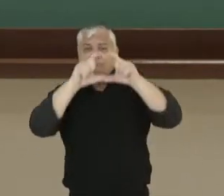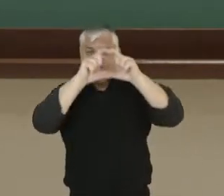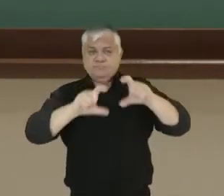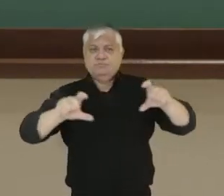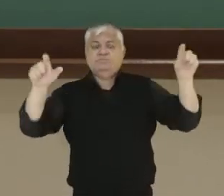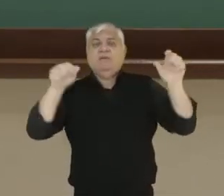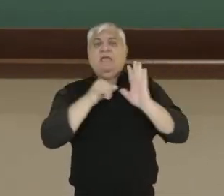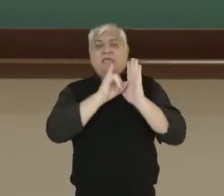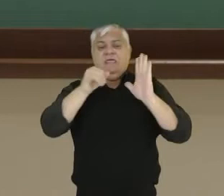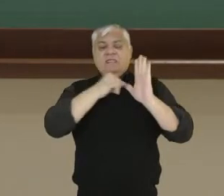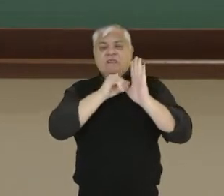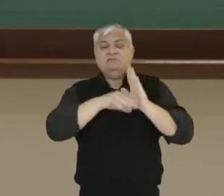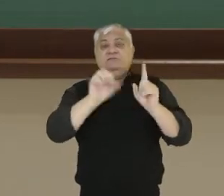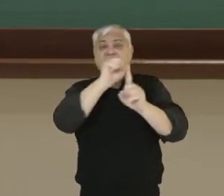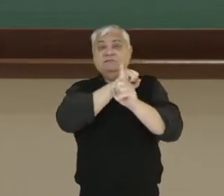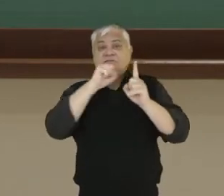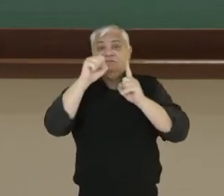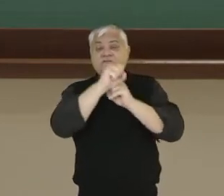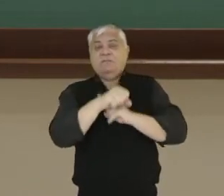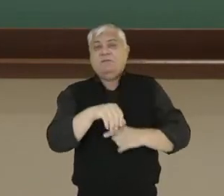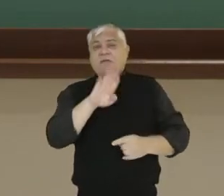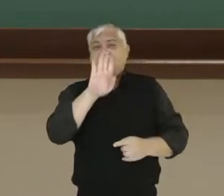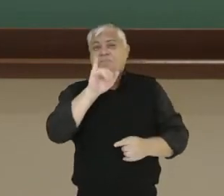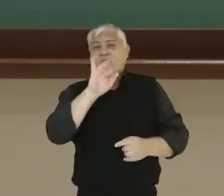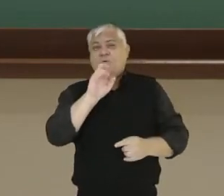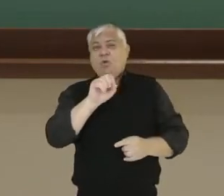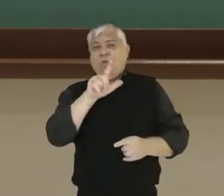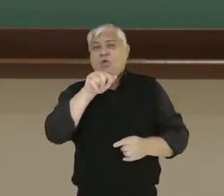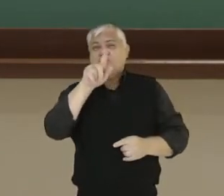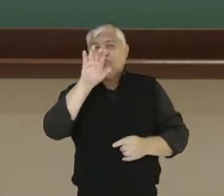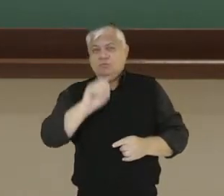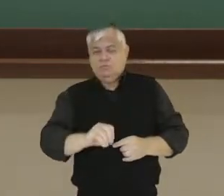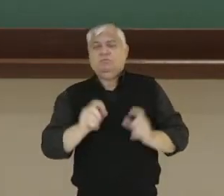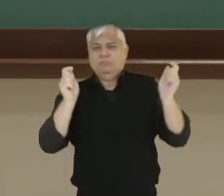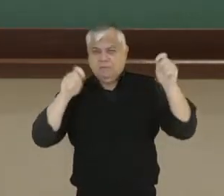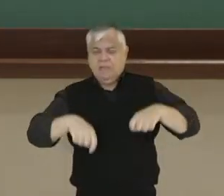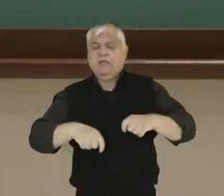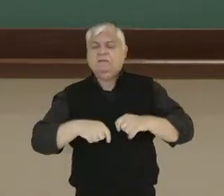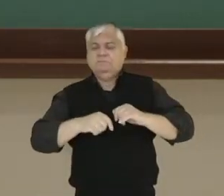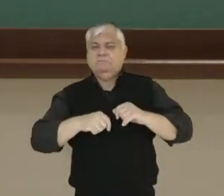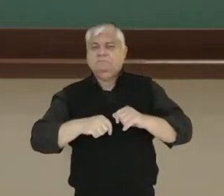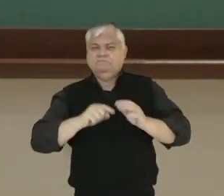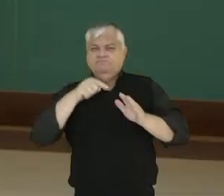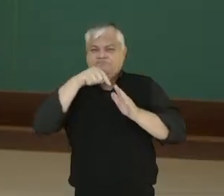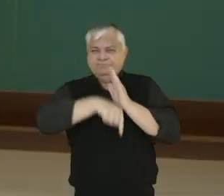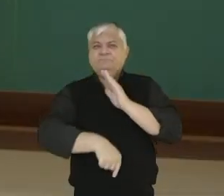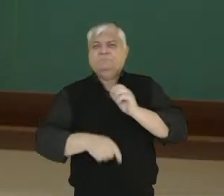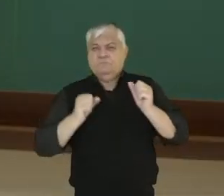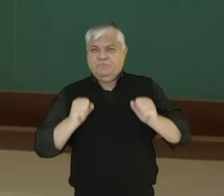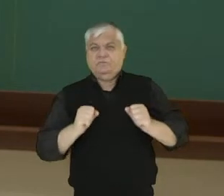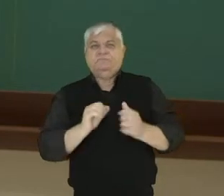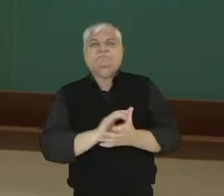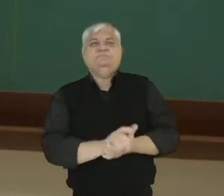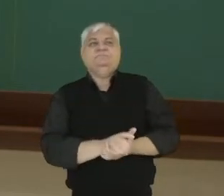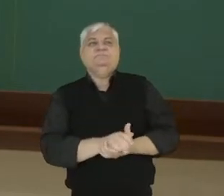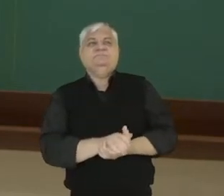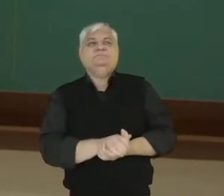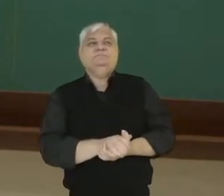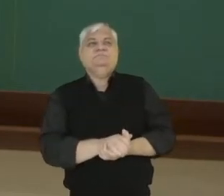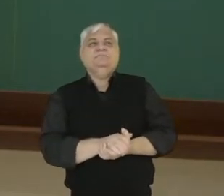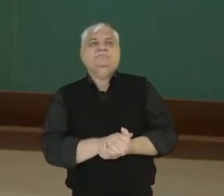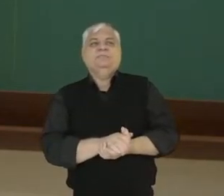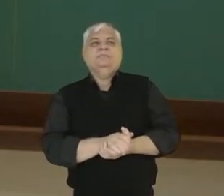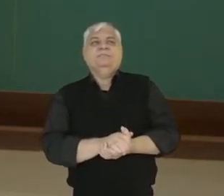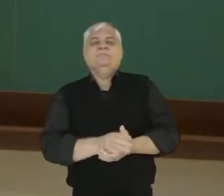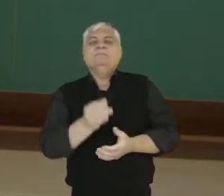biológicos, que normalmente é o primeiro link que aparece e vocês vão ter mais informações, ok? Bem, vamos falar um pouquinho